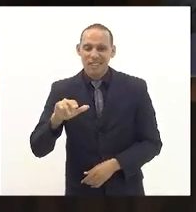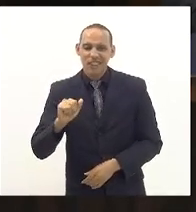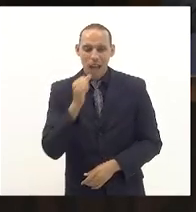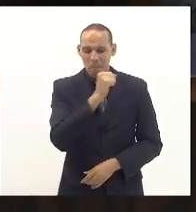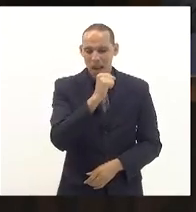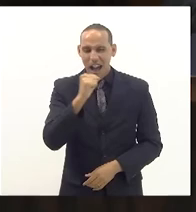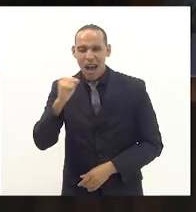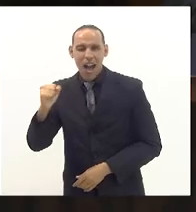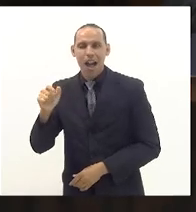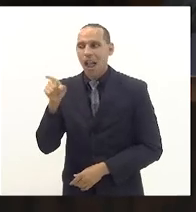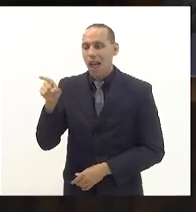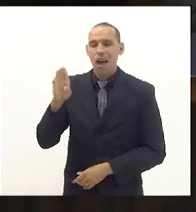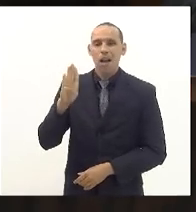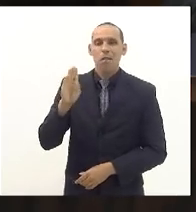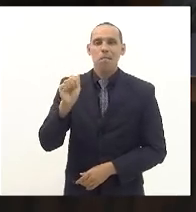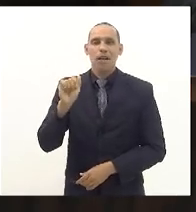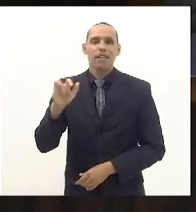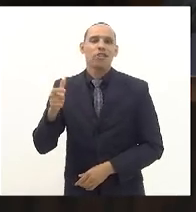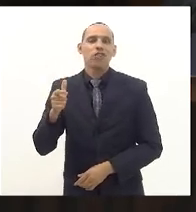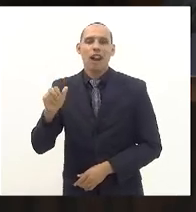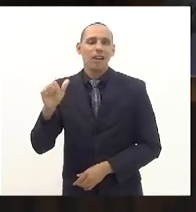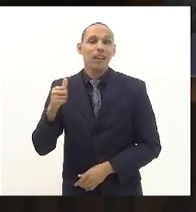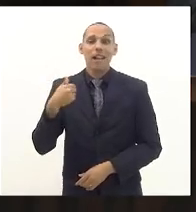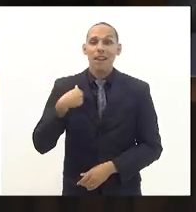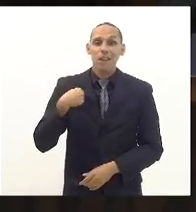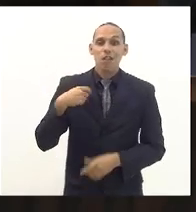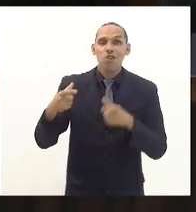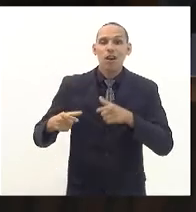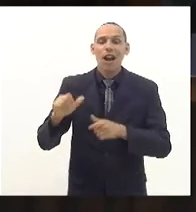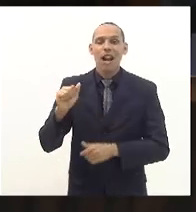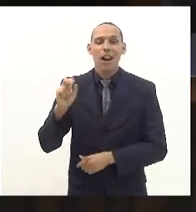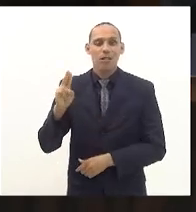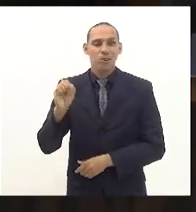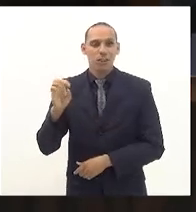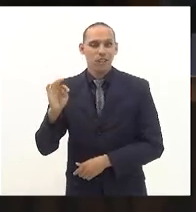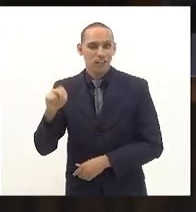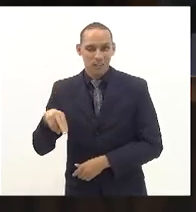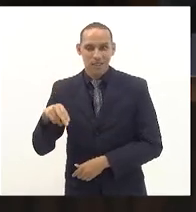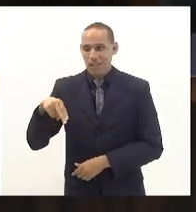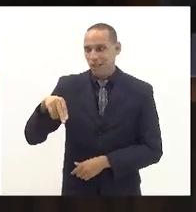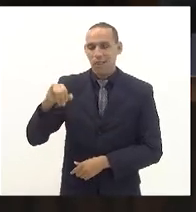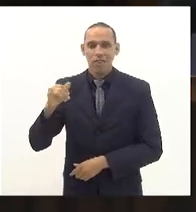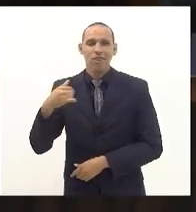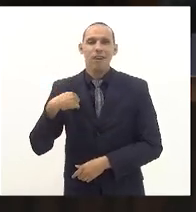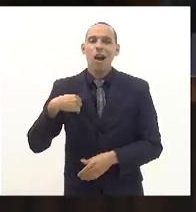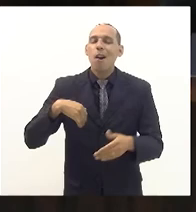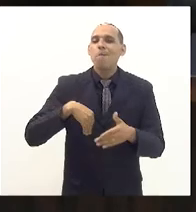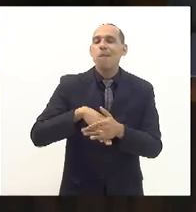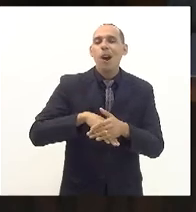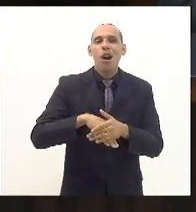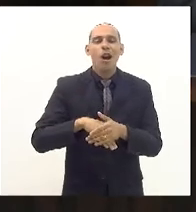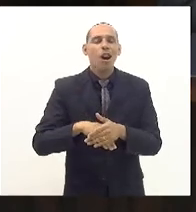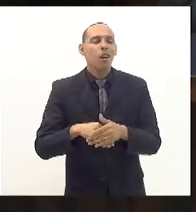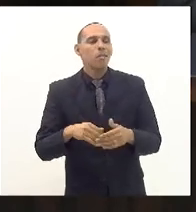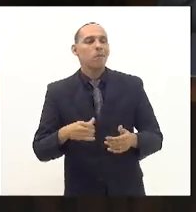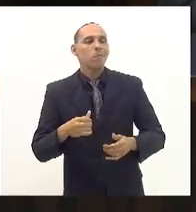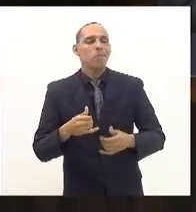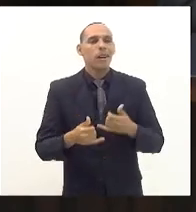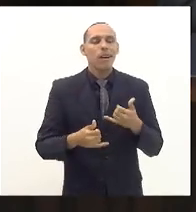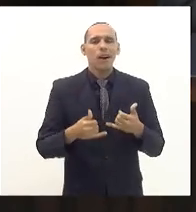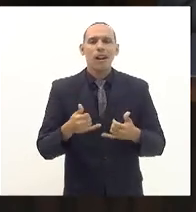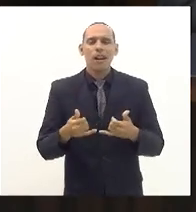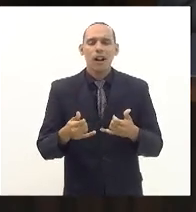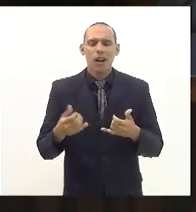futebol em Austin Nova Iguaçu eu lembro perfeitamente como chegou as